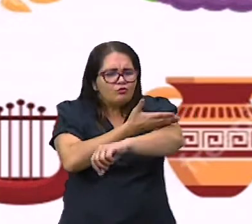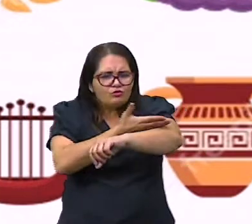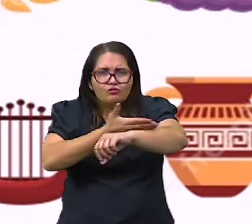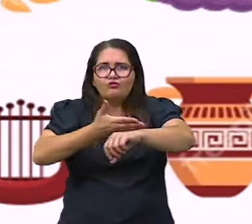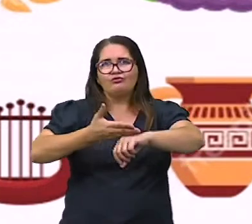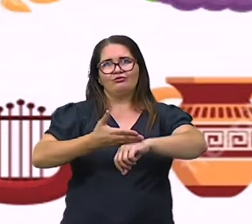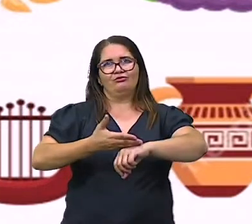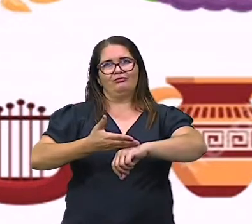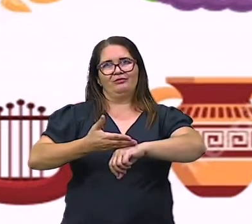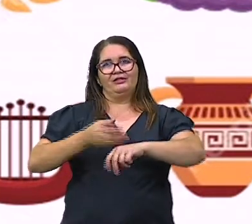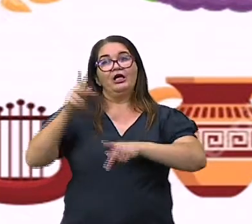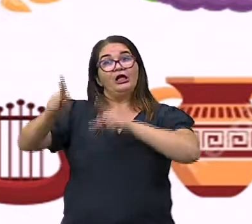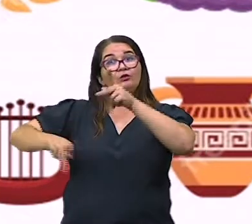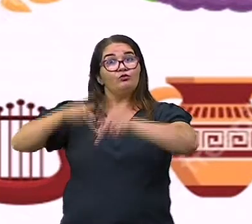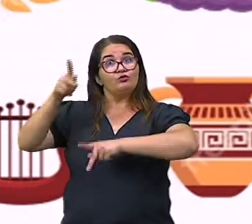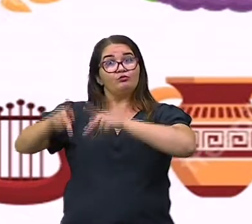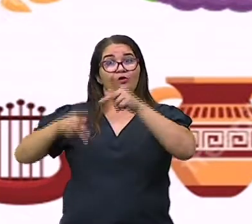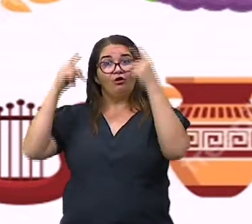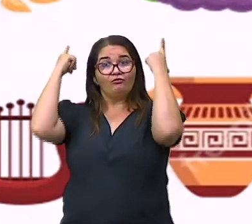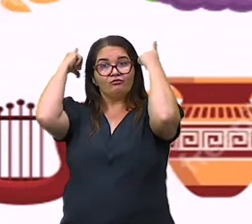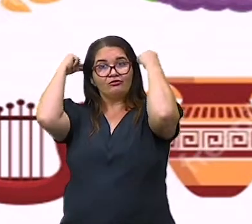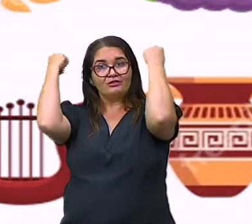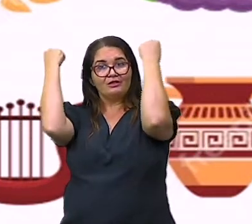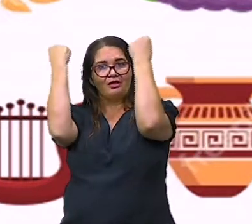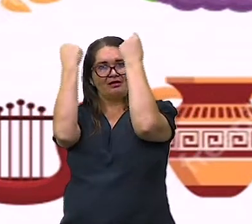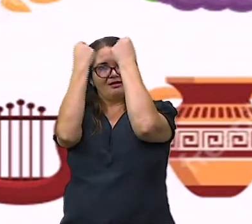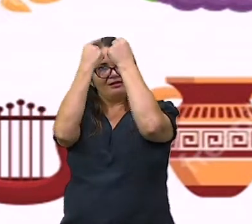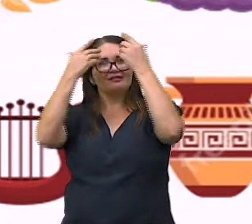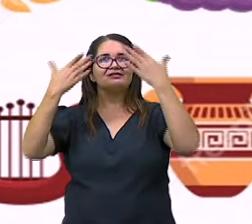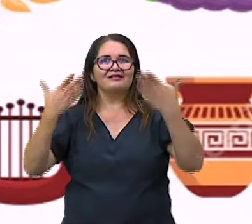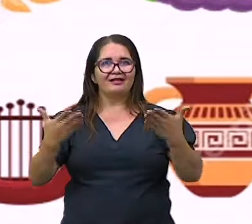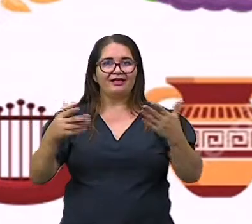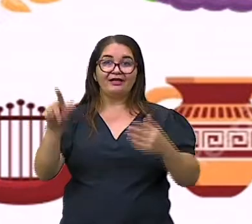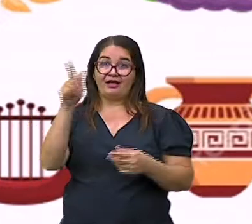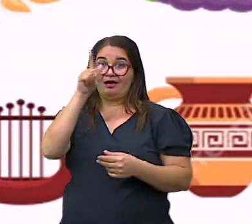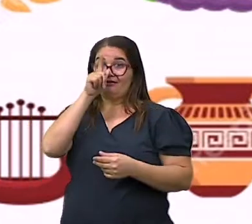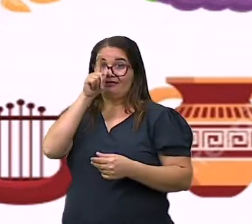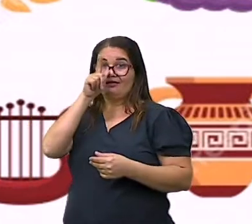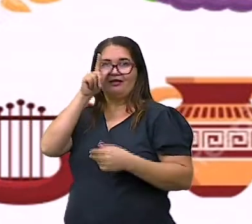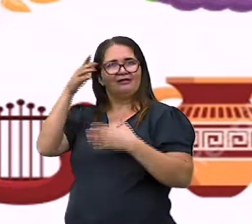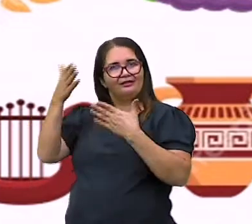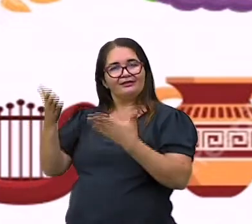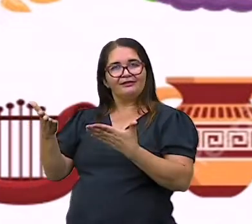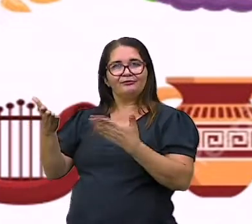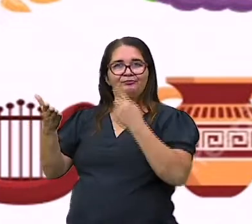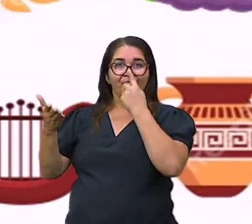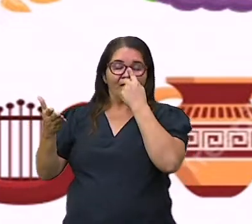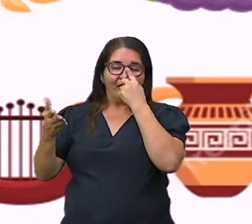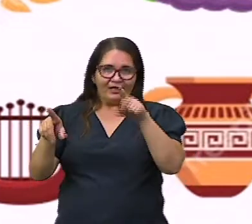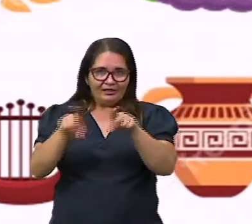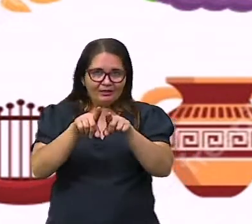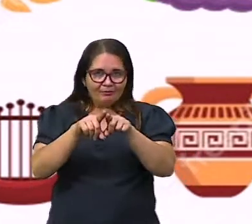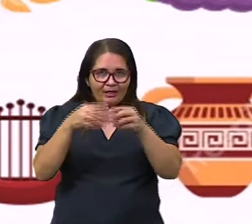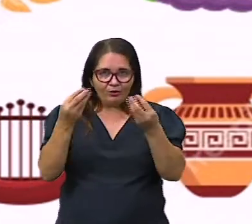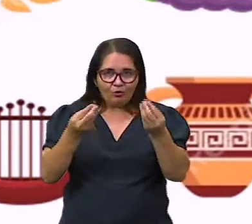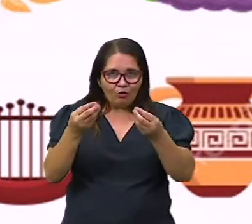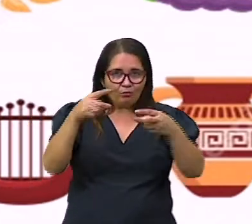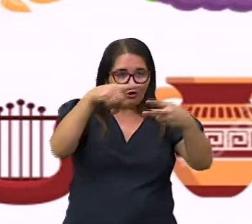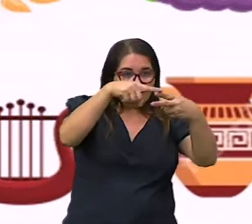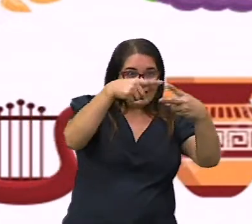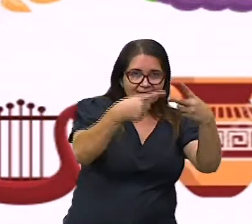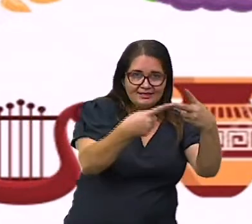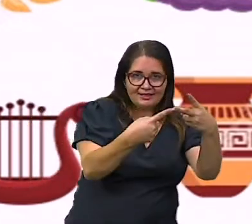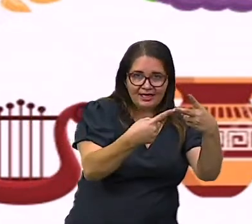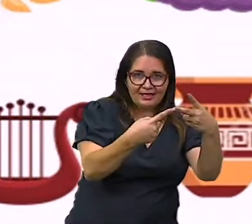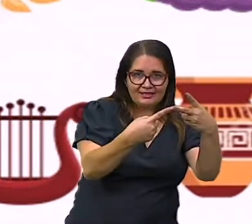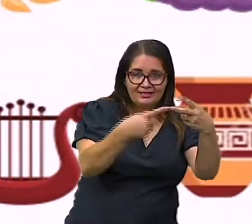a rivalidade entre 2 grandes cidades-estado gregas, como dissemos, Atenas